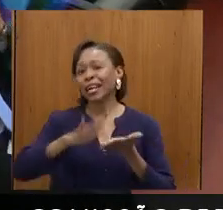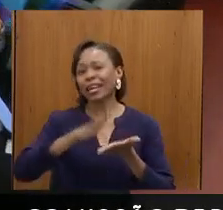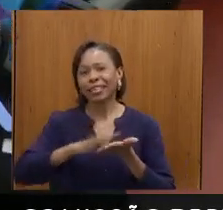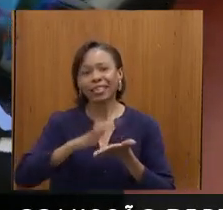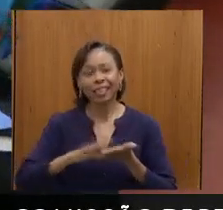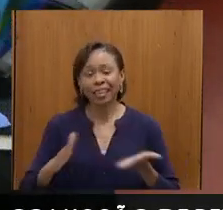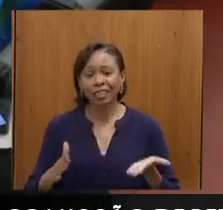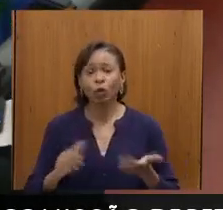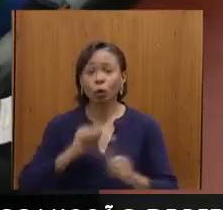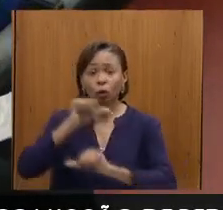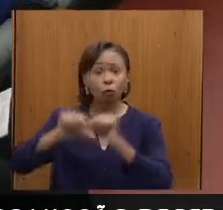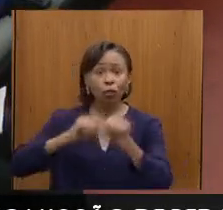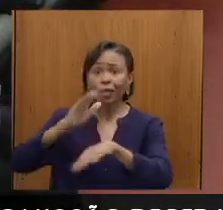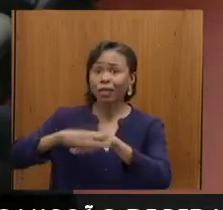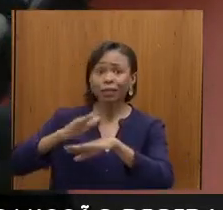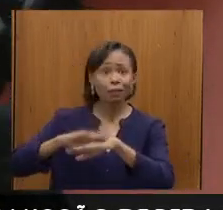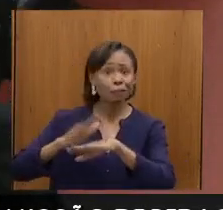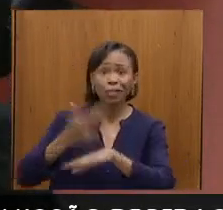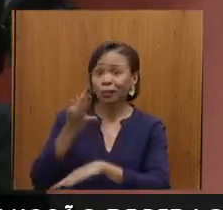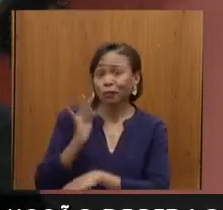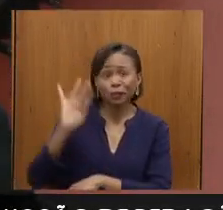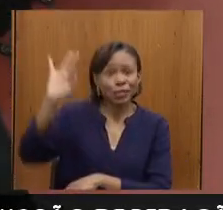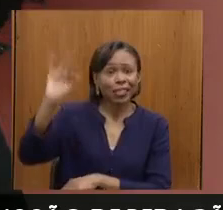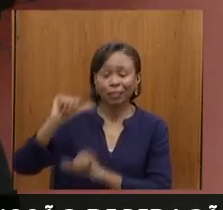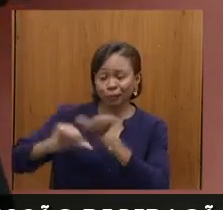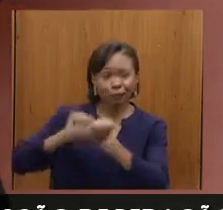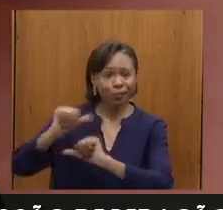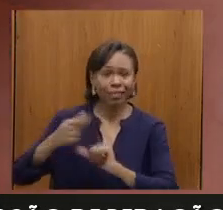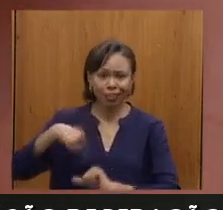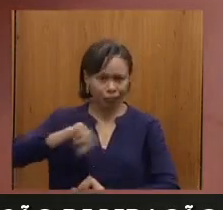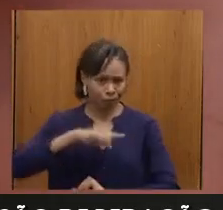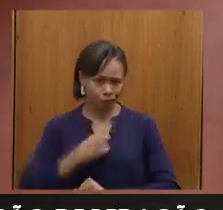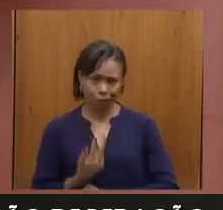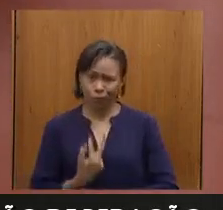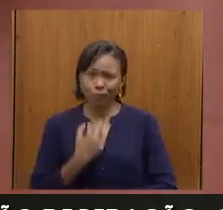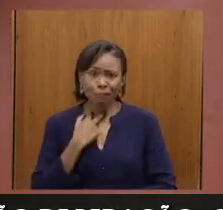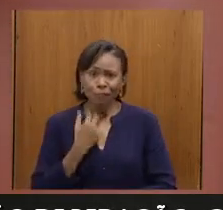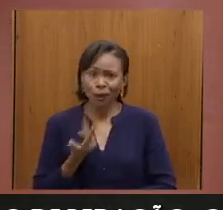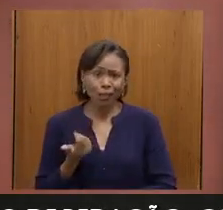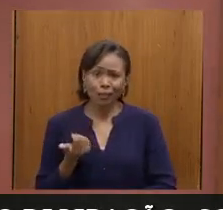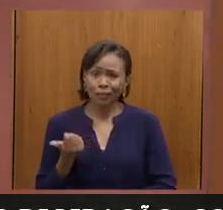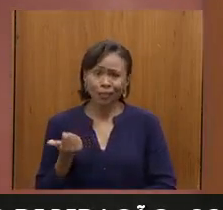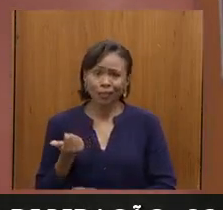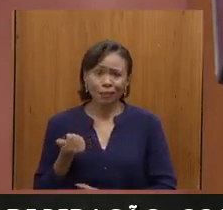mudança nas próprias condições federais. Então, a não pode ser mais realista que o rei.